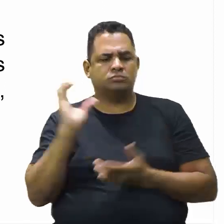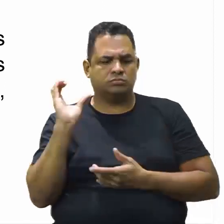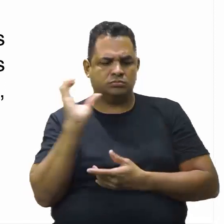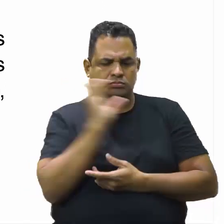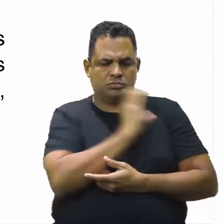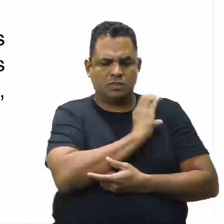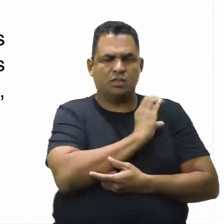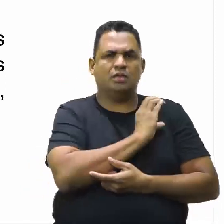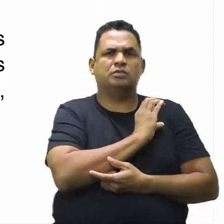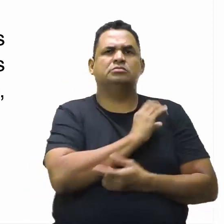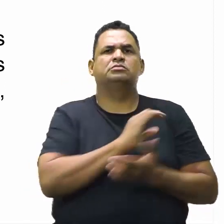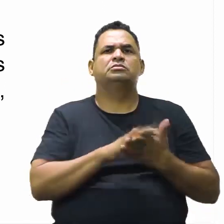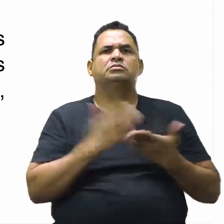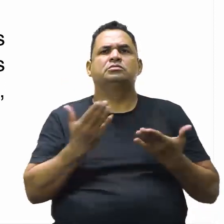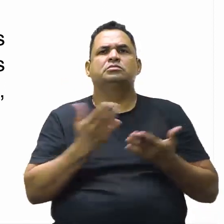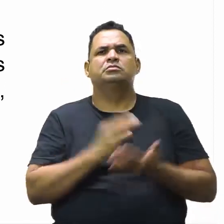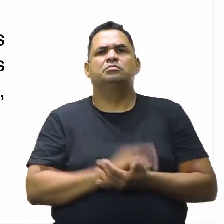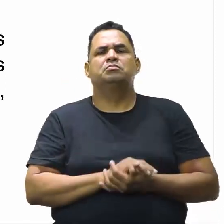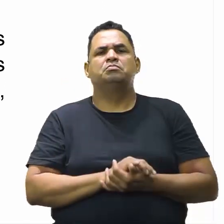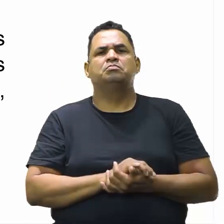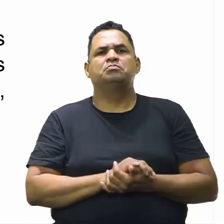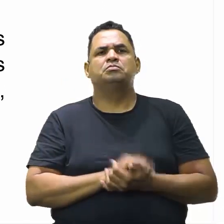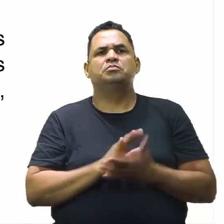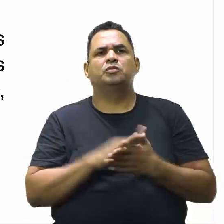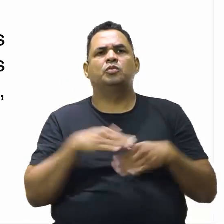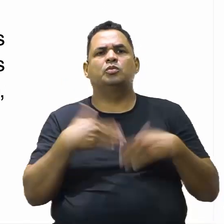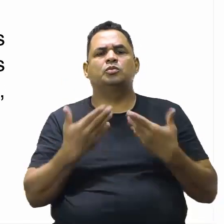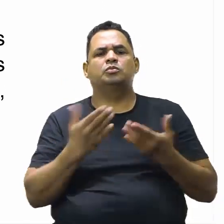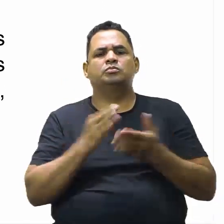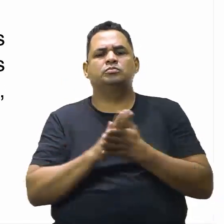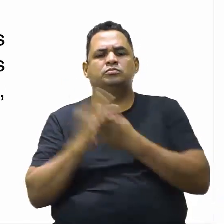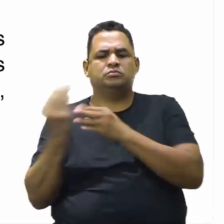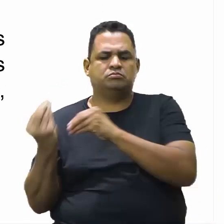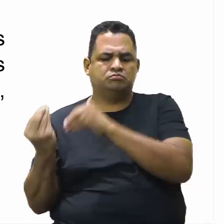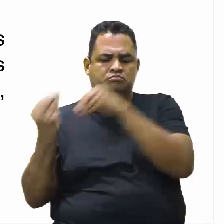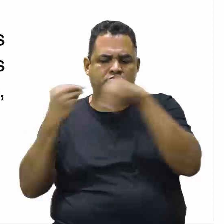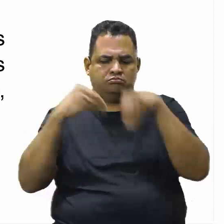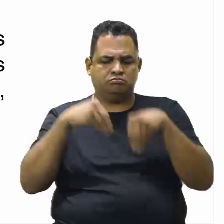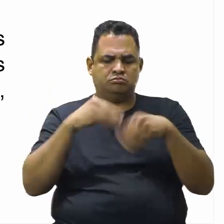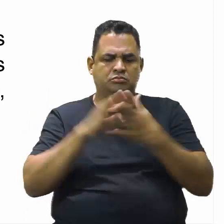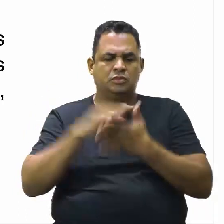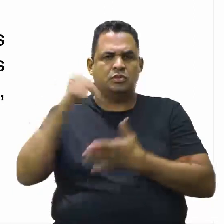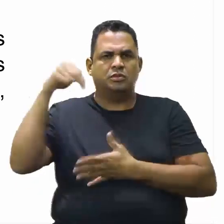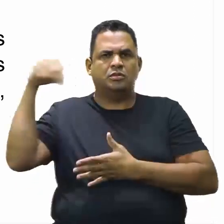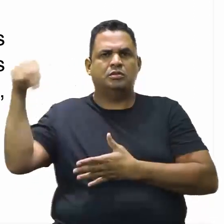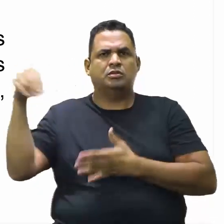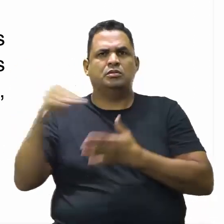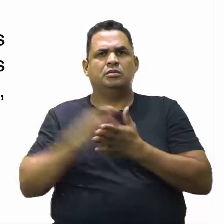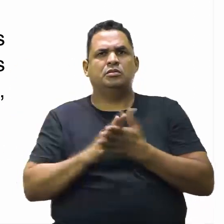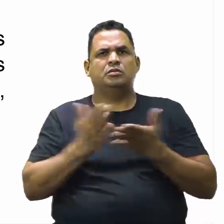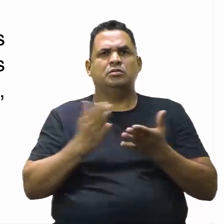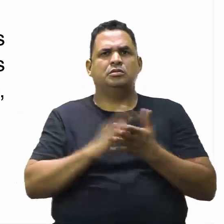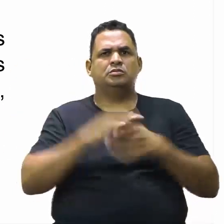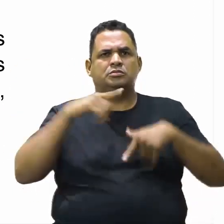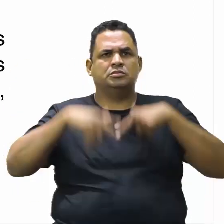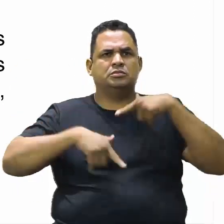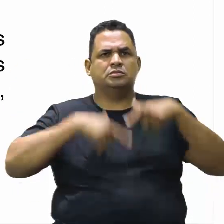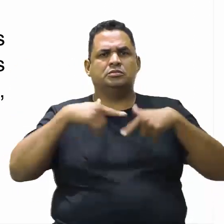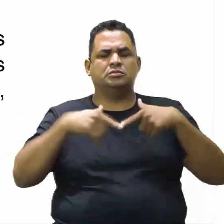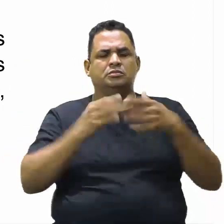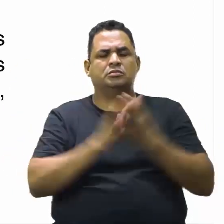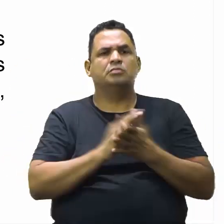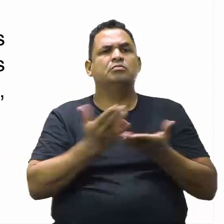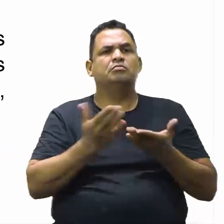ela foi acelerada com a vinda de imigrantes nordestinos como a mão de obra